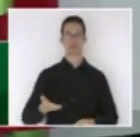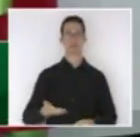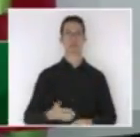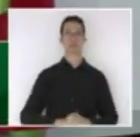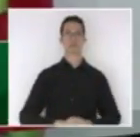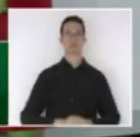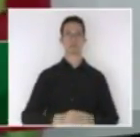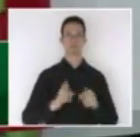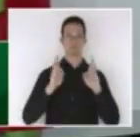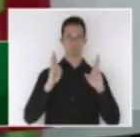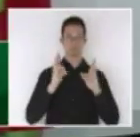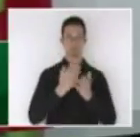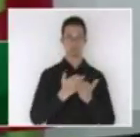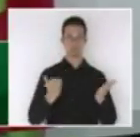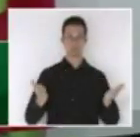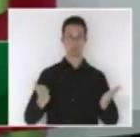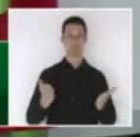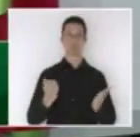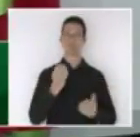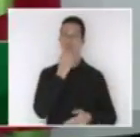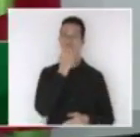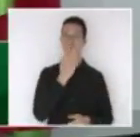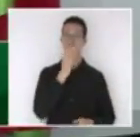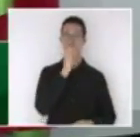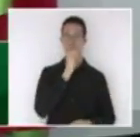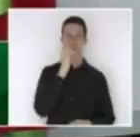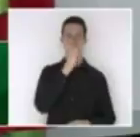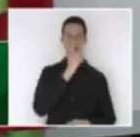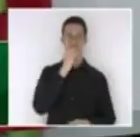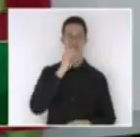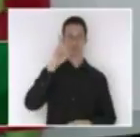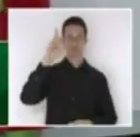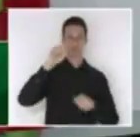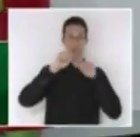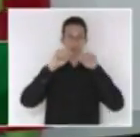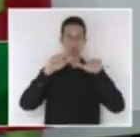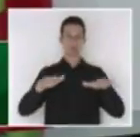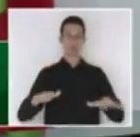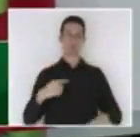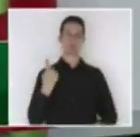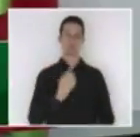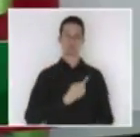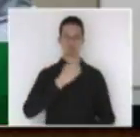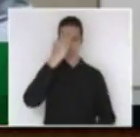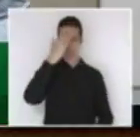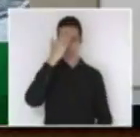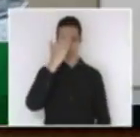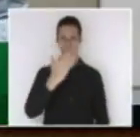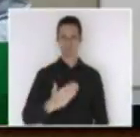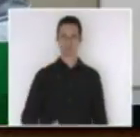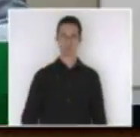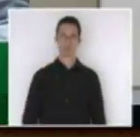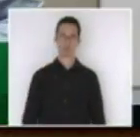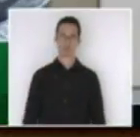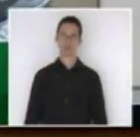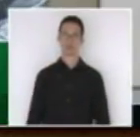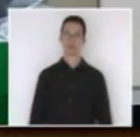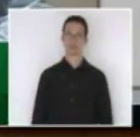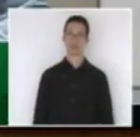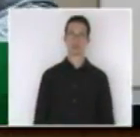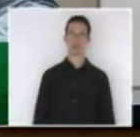desejo a todos um feliz final de semana e que Deus nos abençoe a todos nós. Muito obrigado. Obrigado, deputado Altair